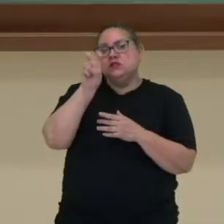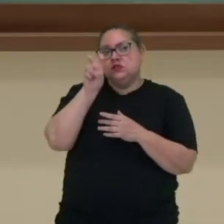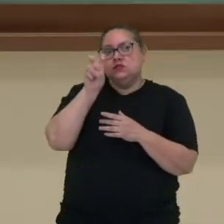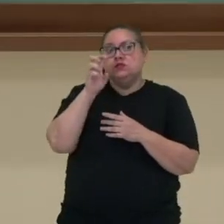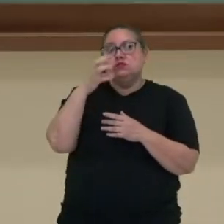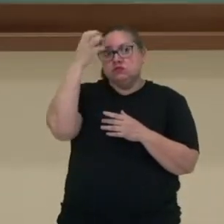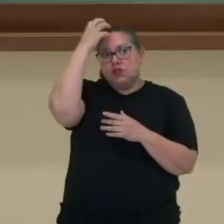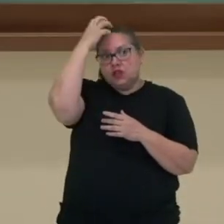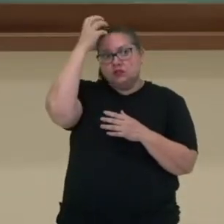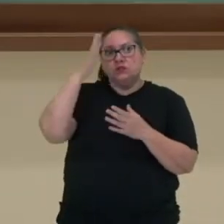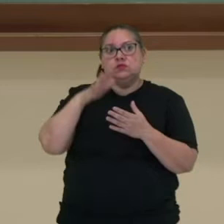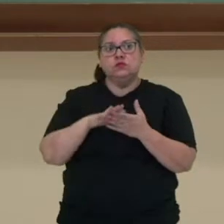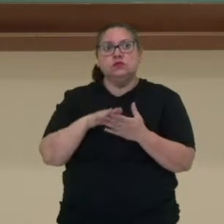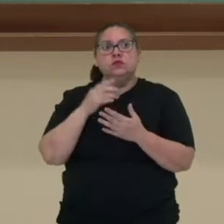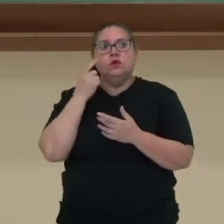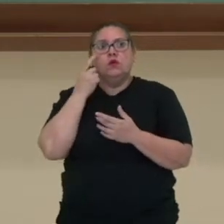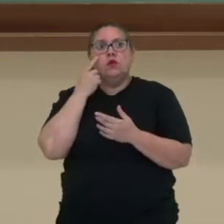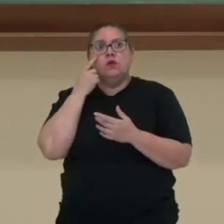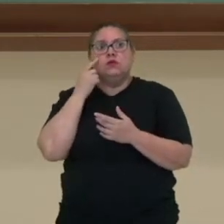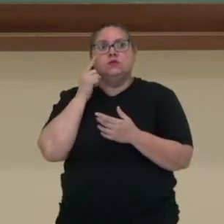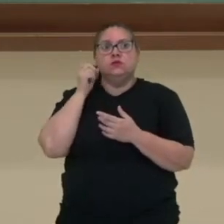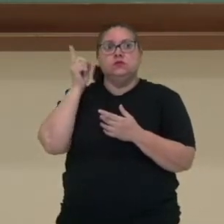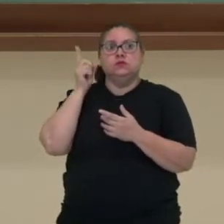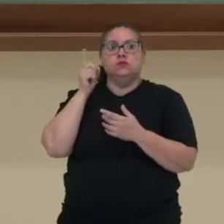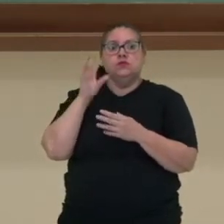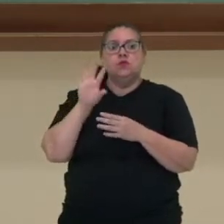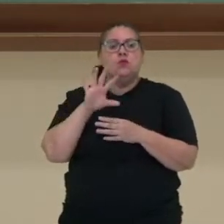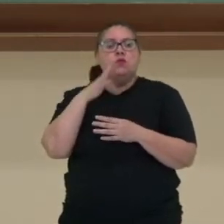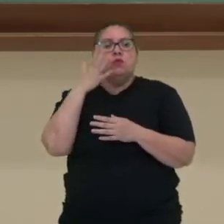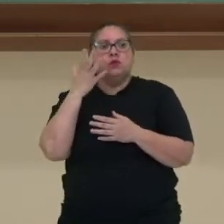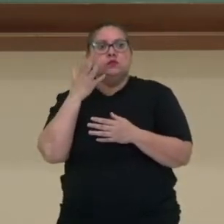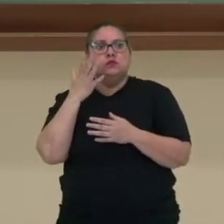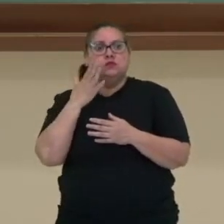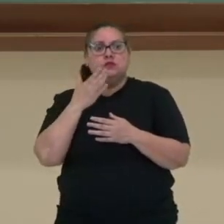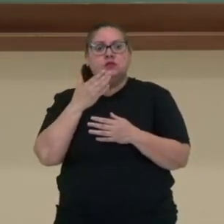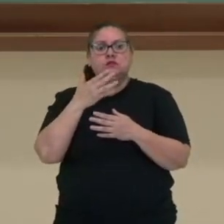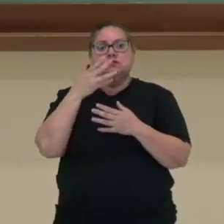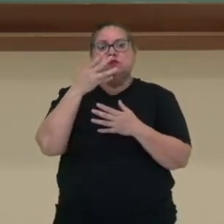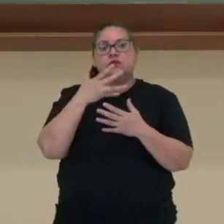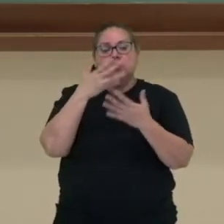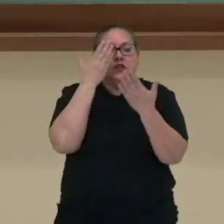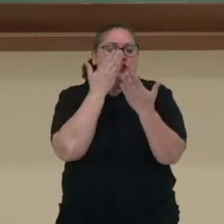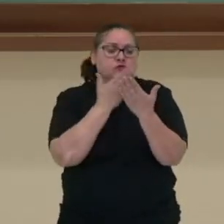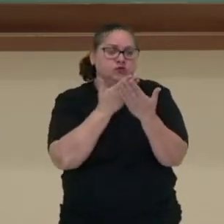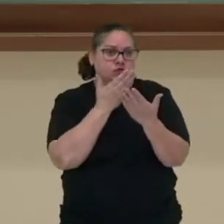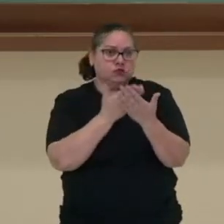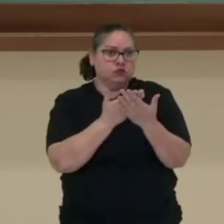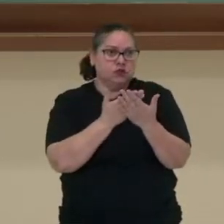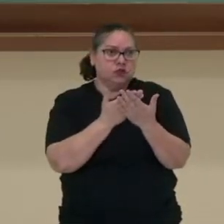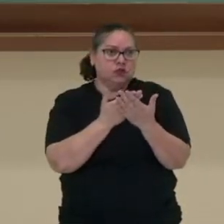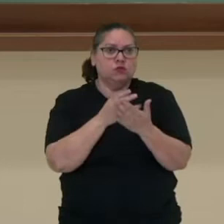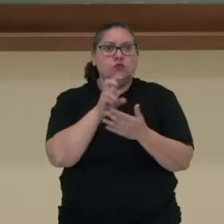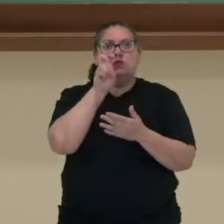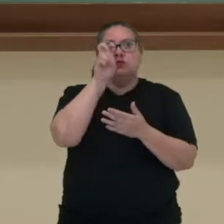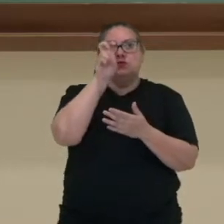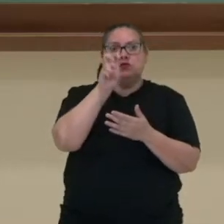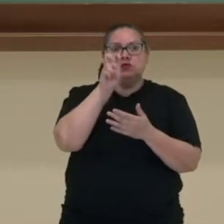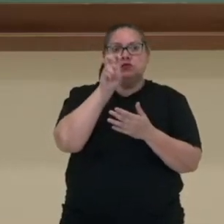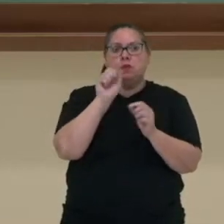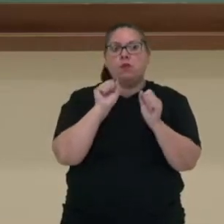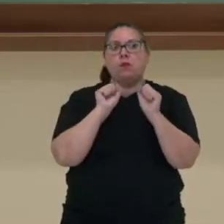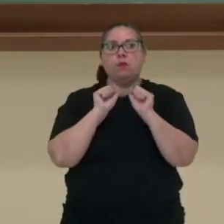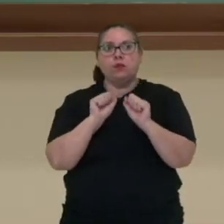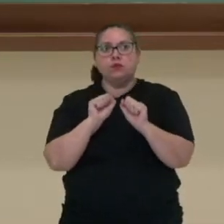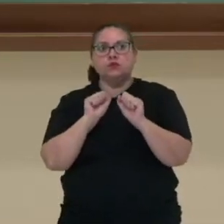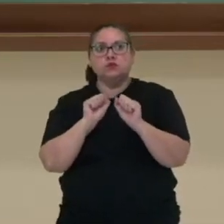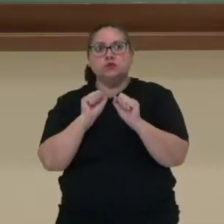reinos. Então olha só, quando nós vamos estudar os 5